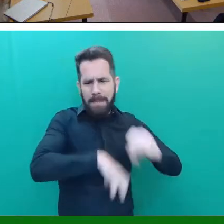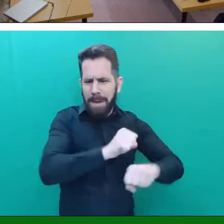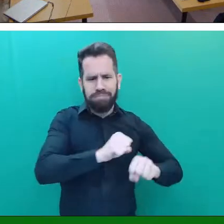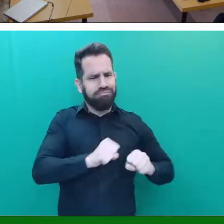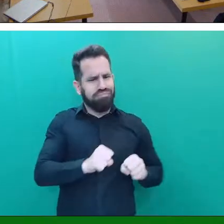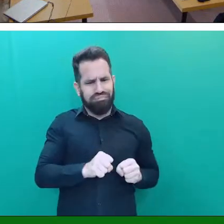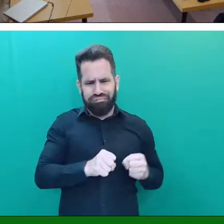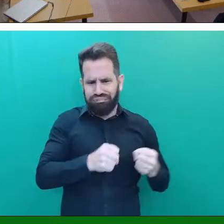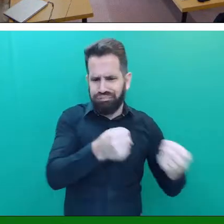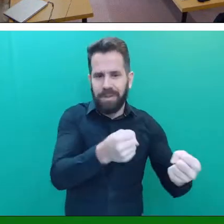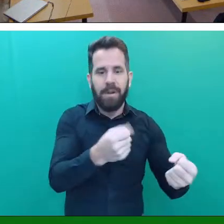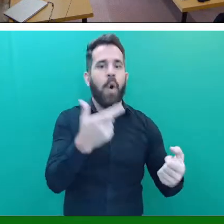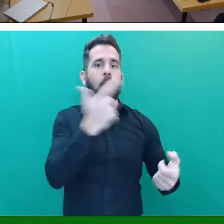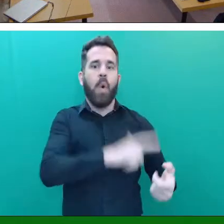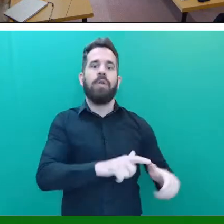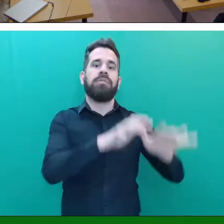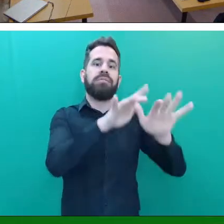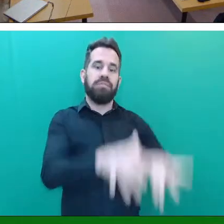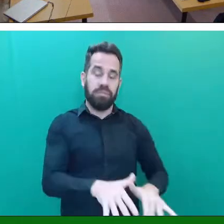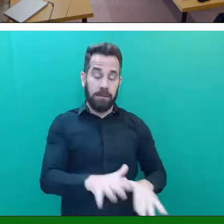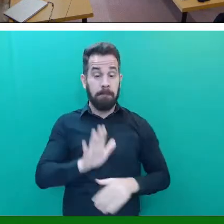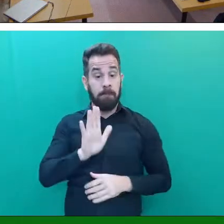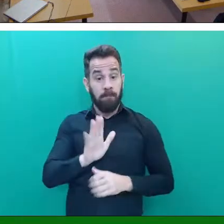carreira muito rica.